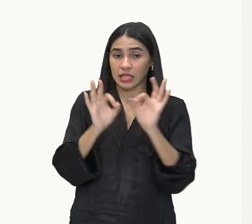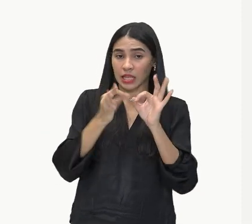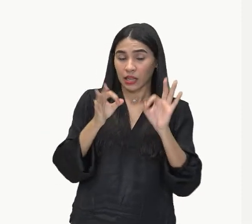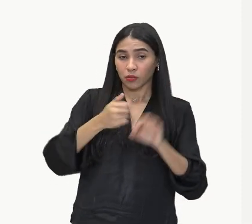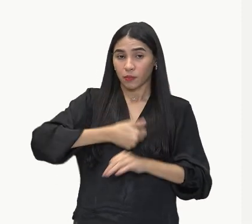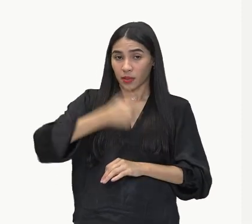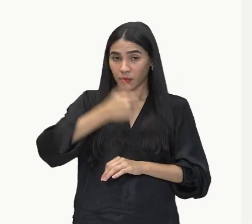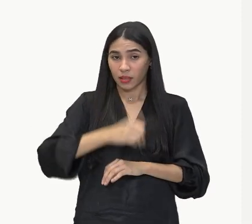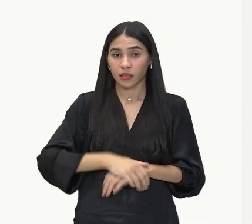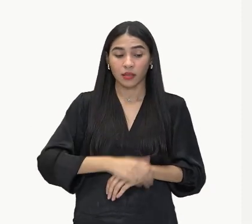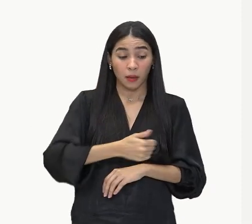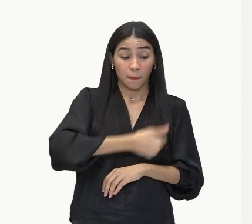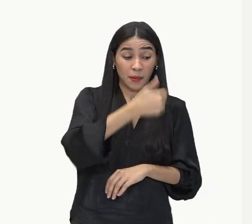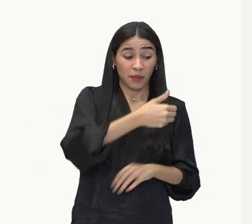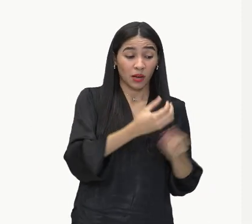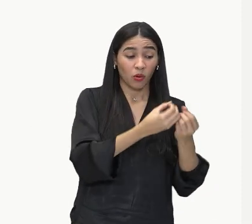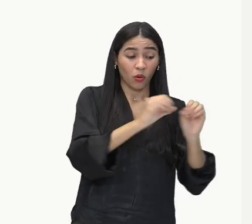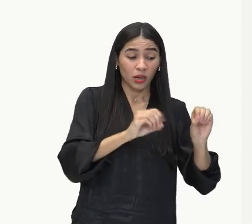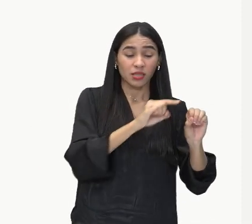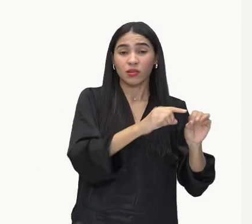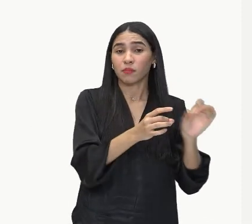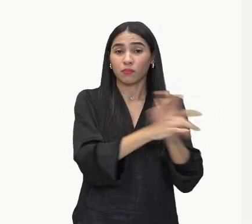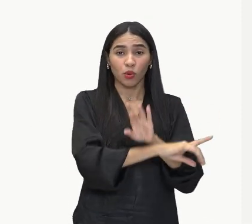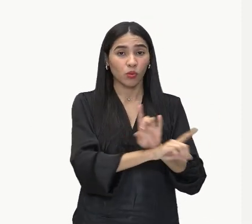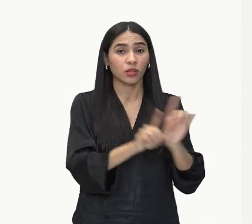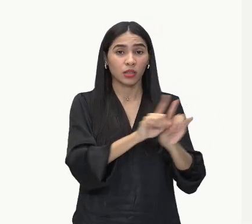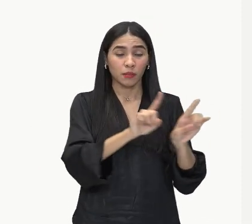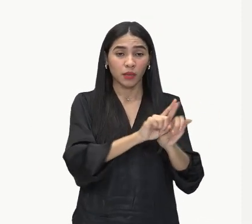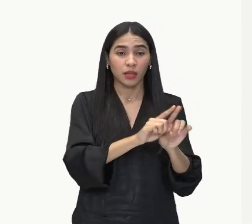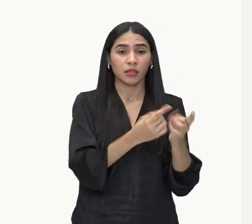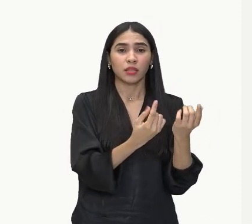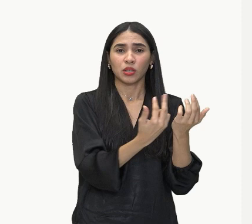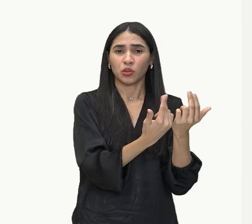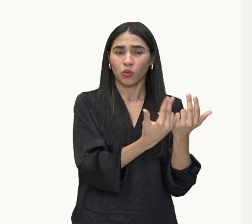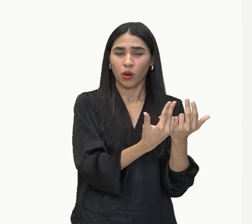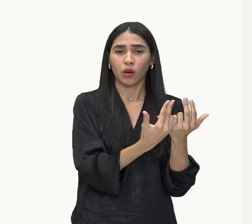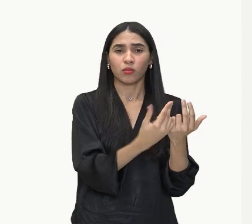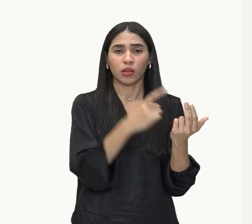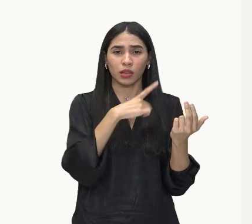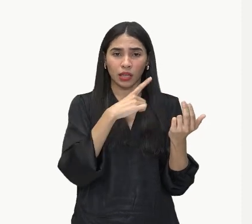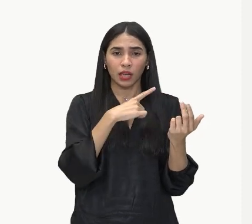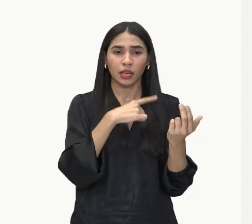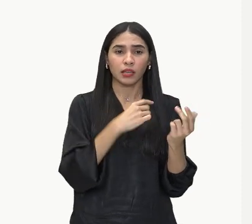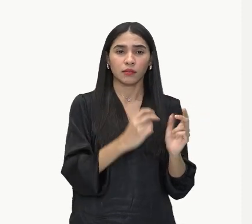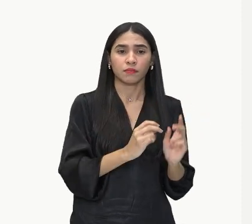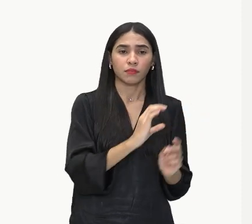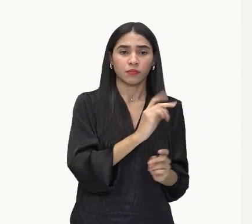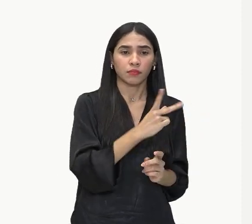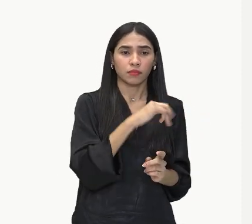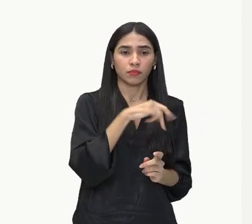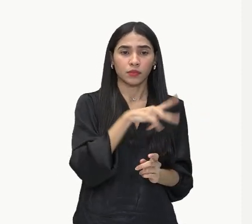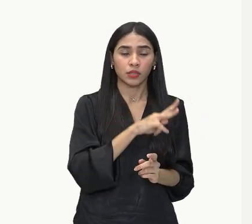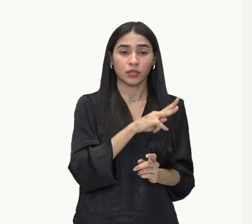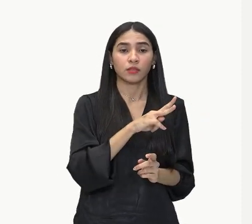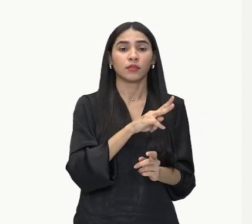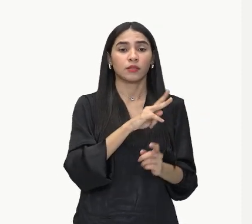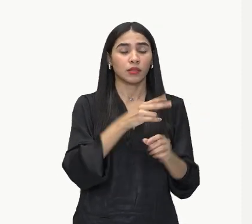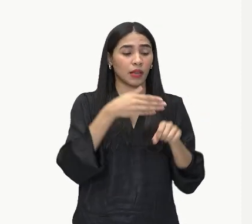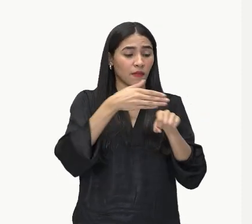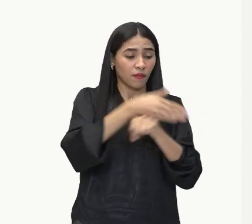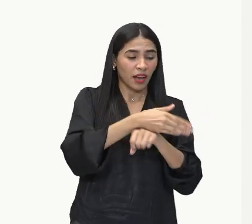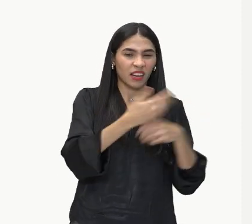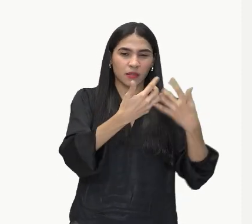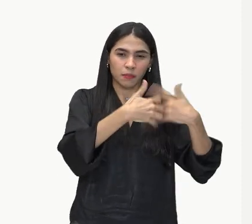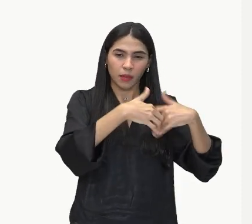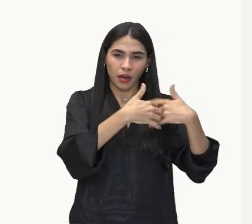primeira. E a primeira oração também é completa. Olha só, ela possui o sujeito, o vírus que vê, ela possui o verbo, invade,